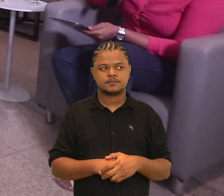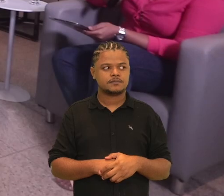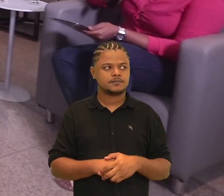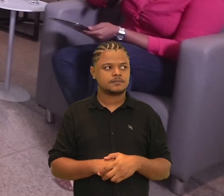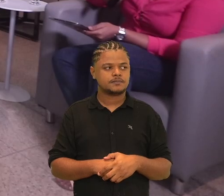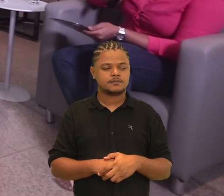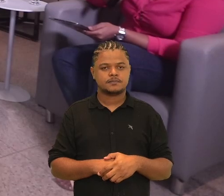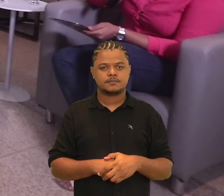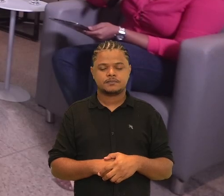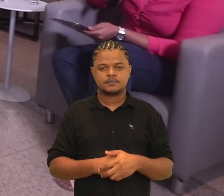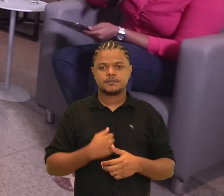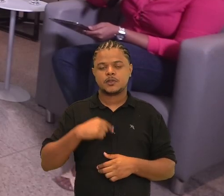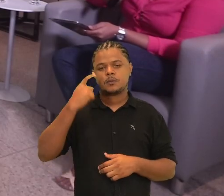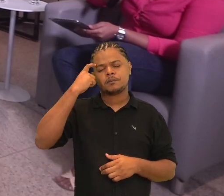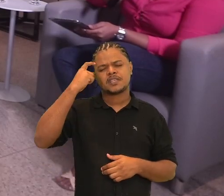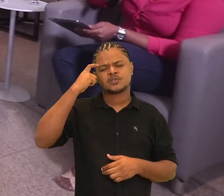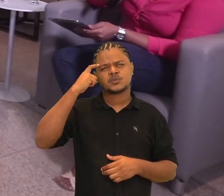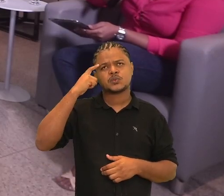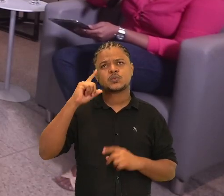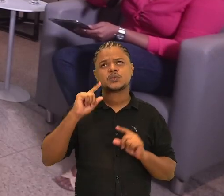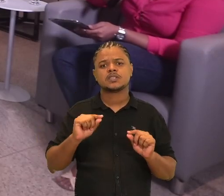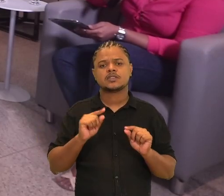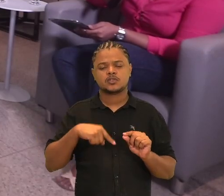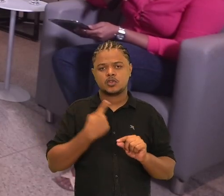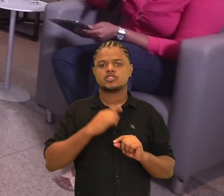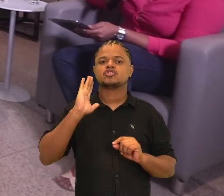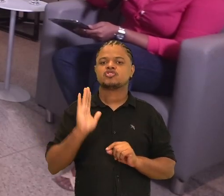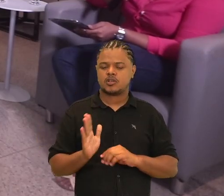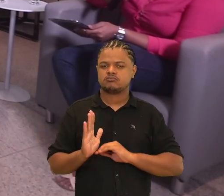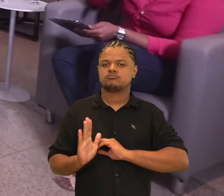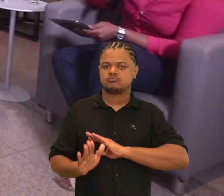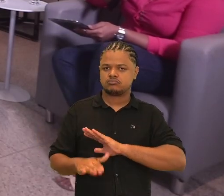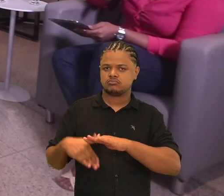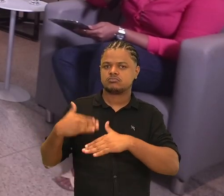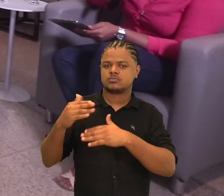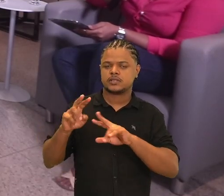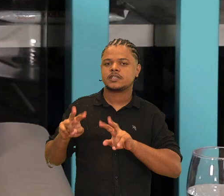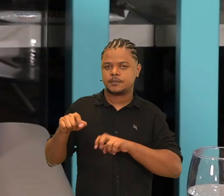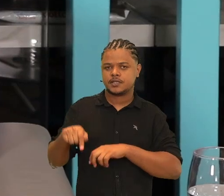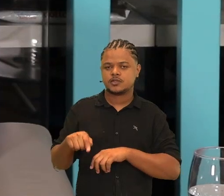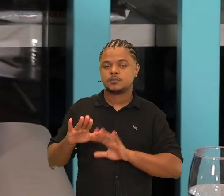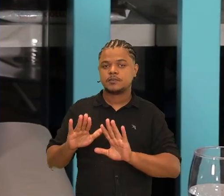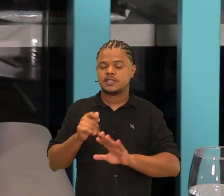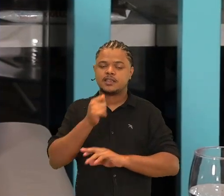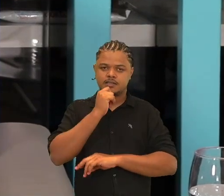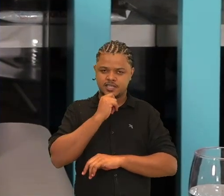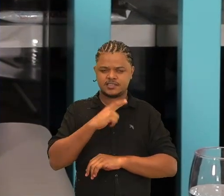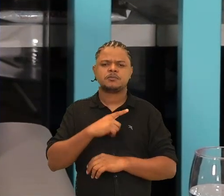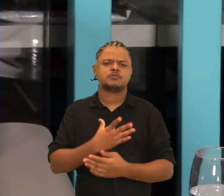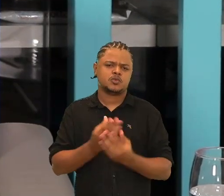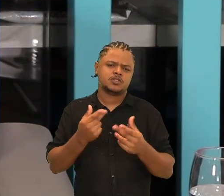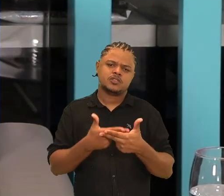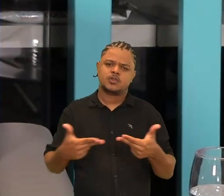Olha, eu penso que a gente já caminhou um pouco em relação a isso, mas muito ainda tem que ser